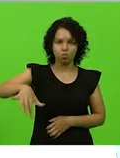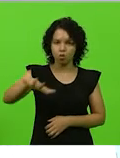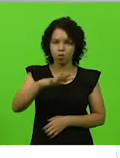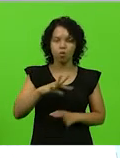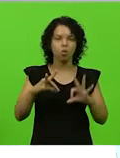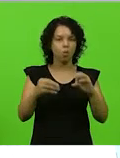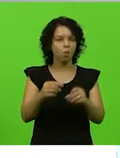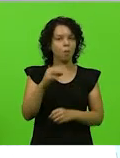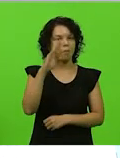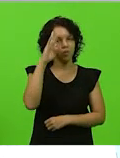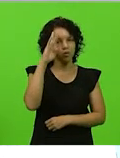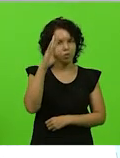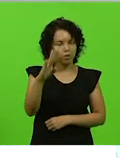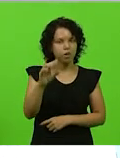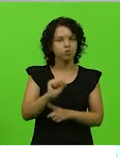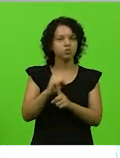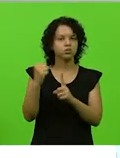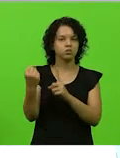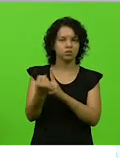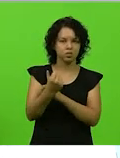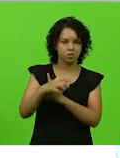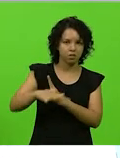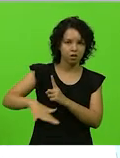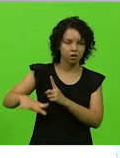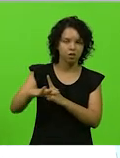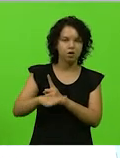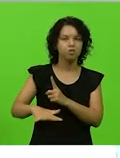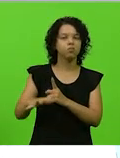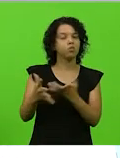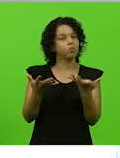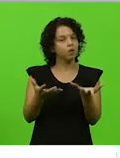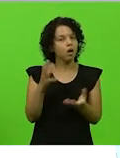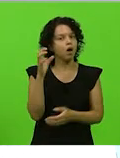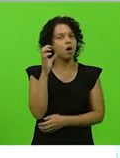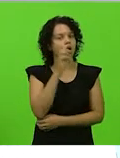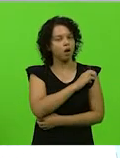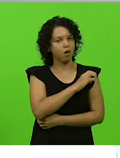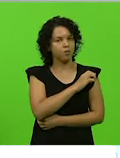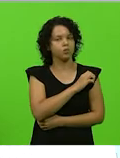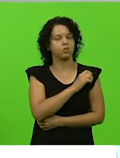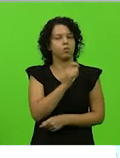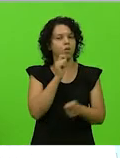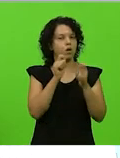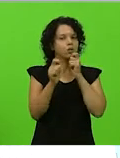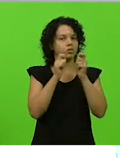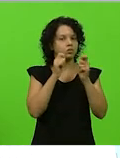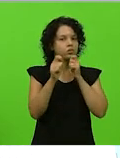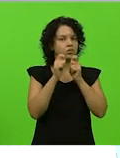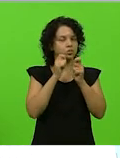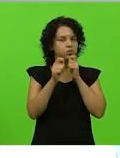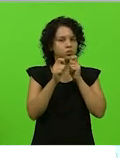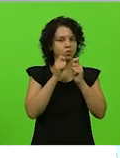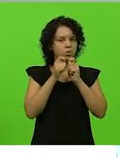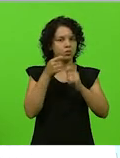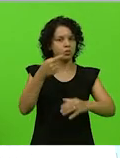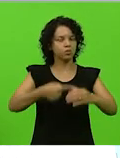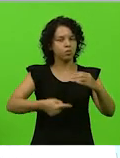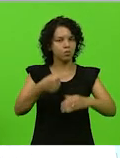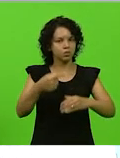nós principalmente da sociedade e eu gostaria que rapidamente o o assessor